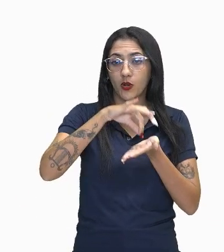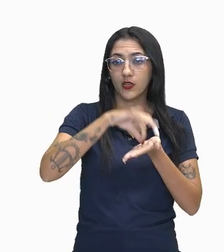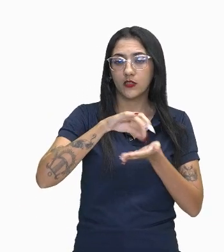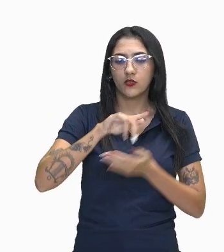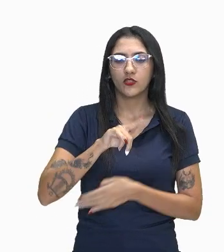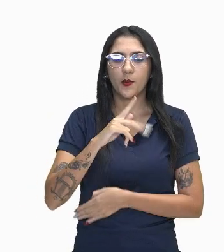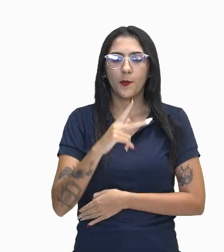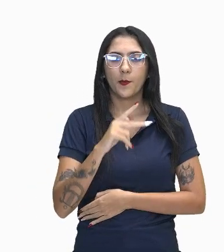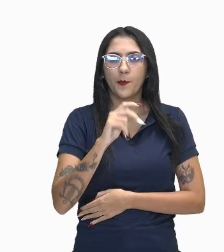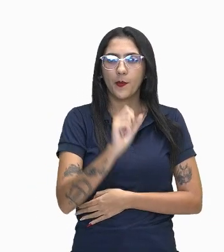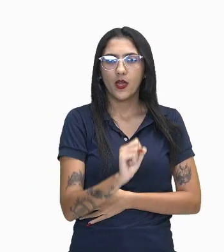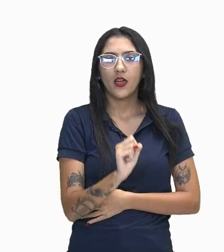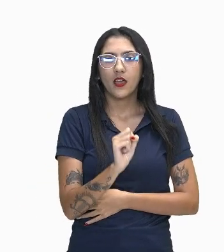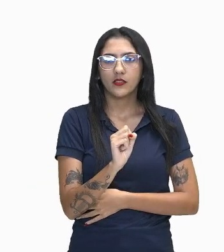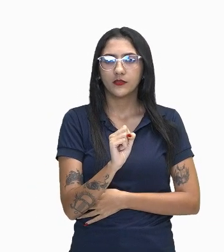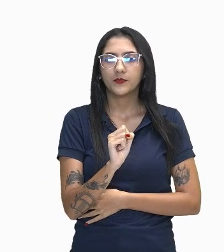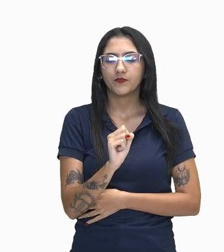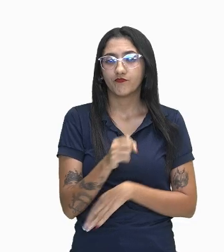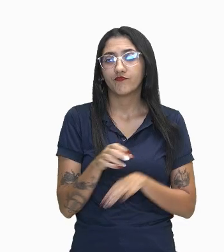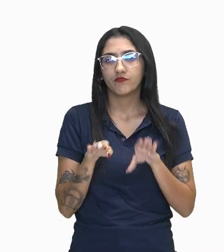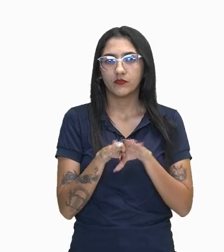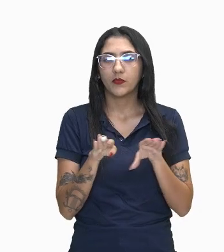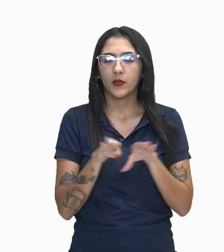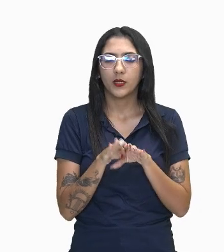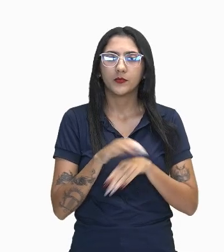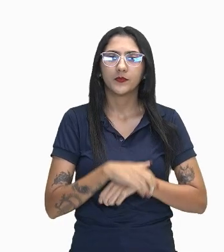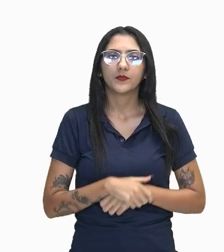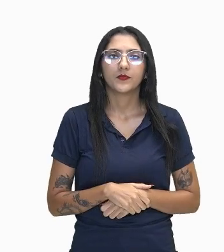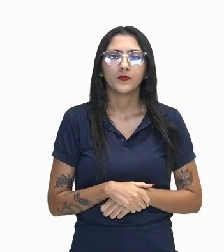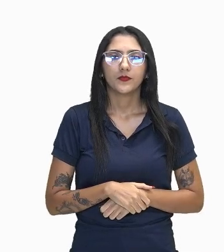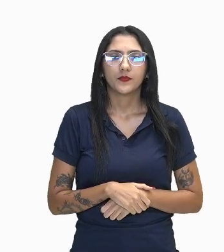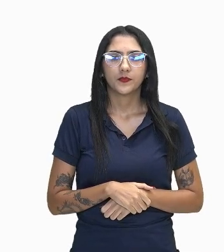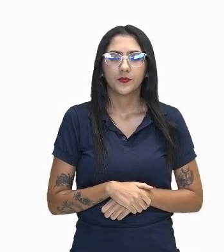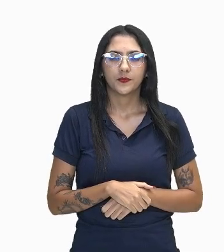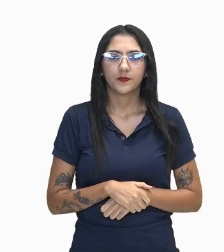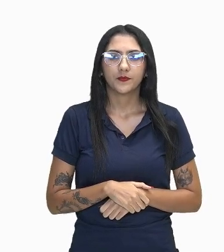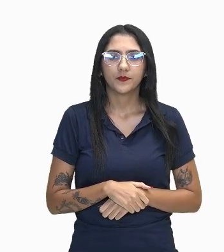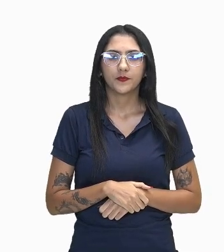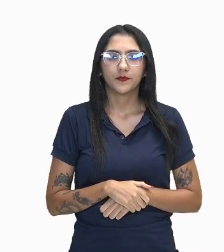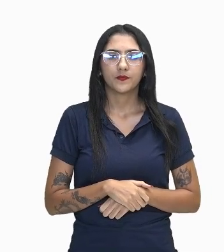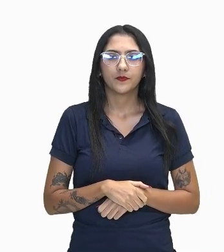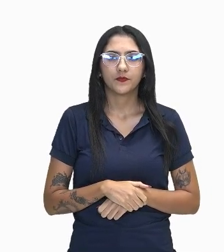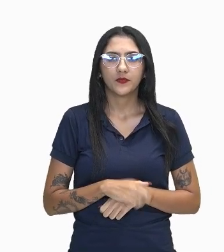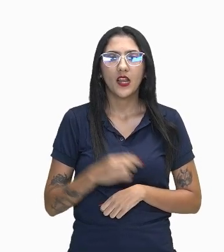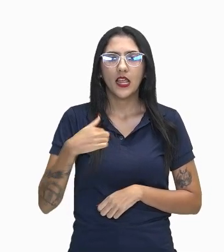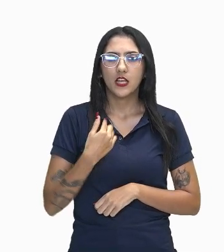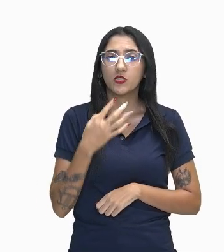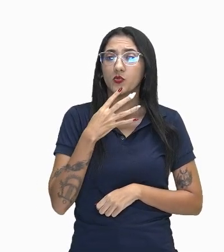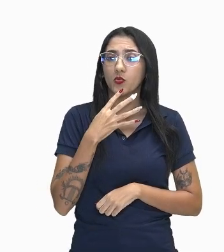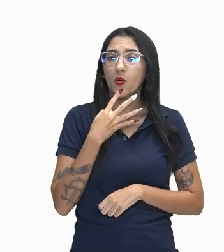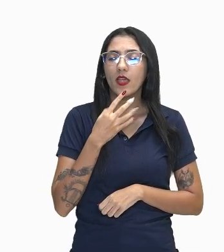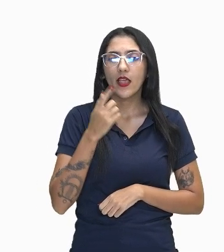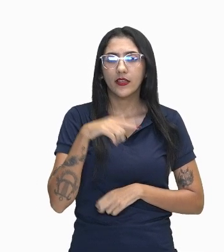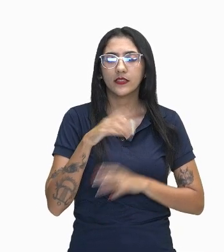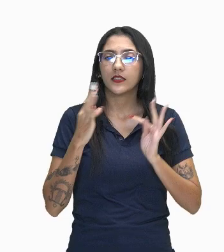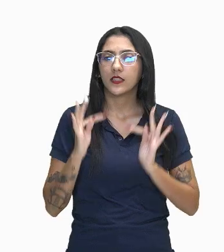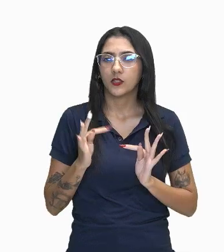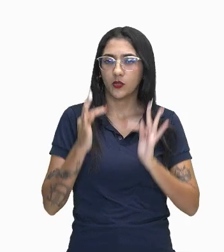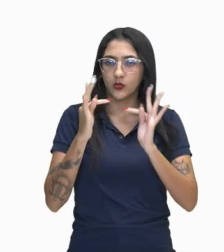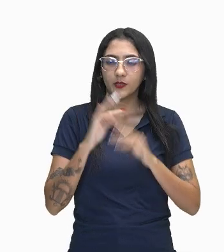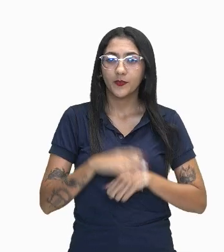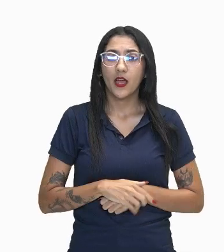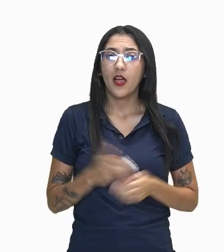a utilização aí de pelo menos 3 satélites que acabam captando determinados lugares. Agora, vocês